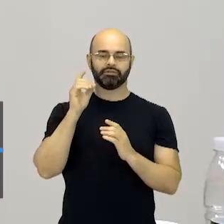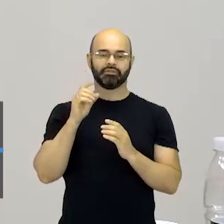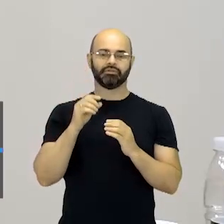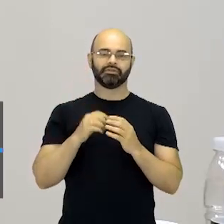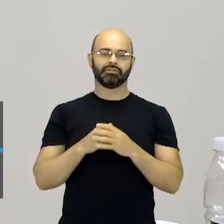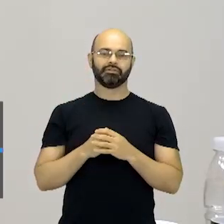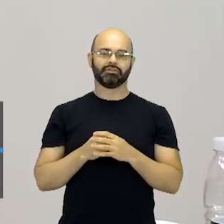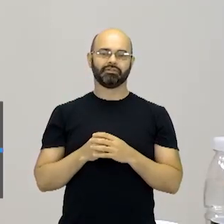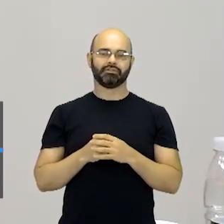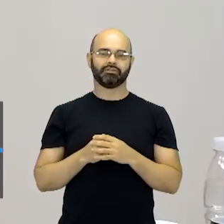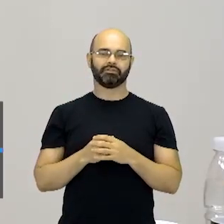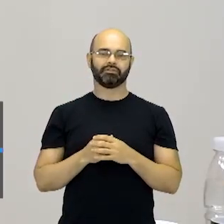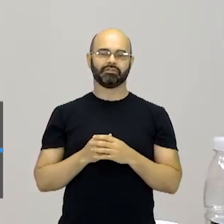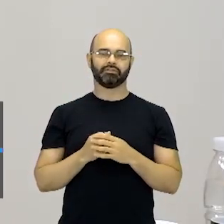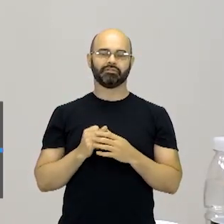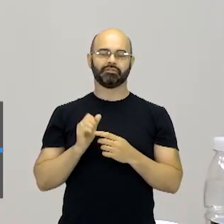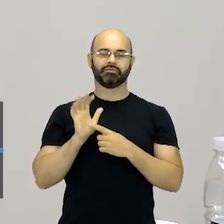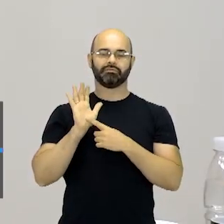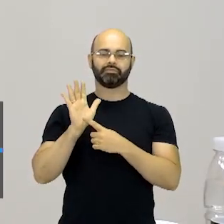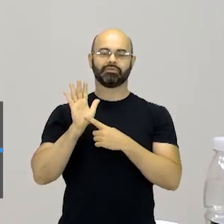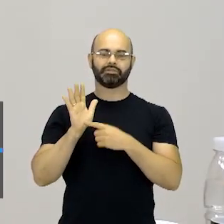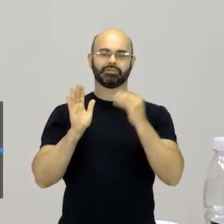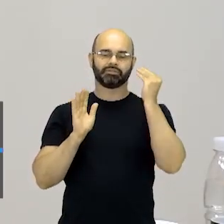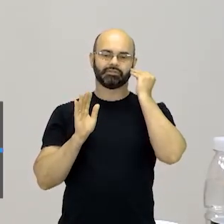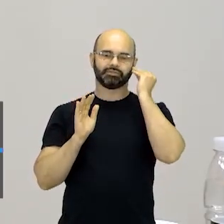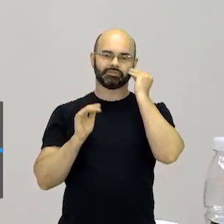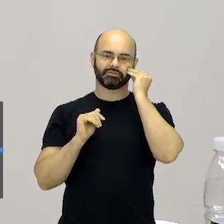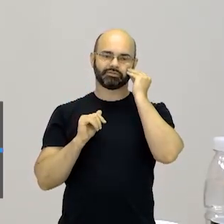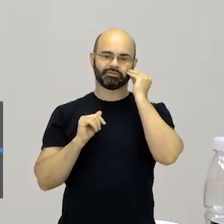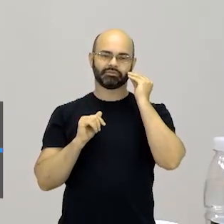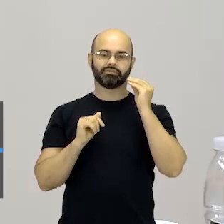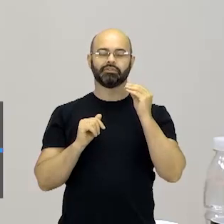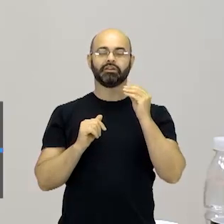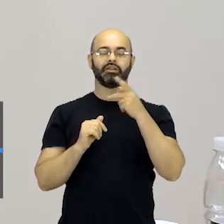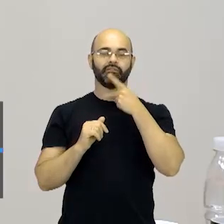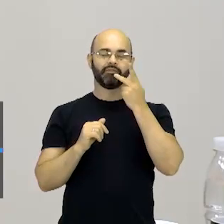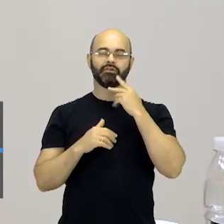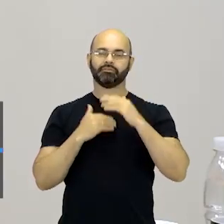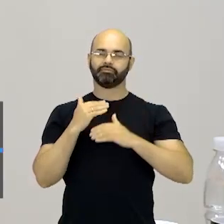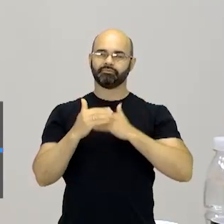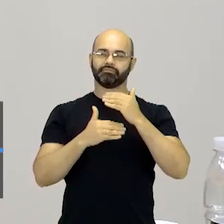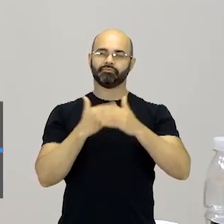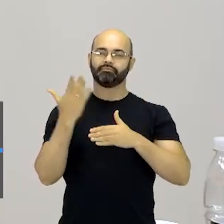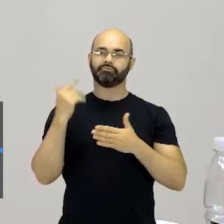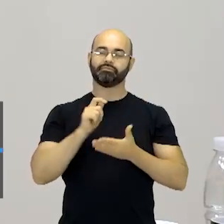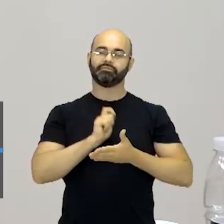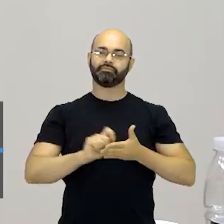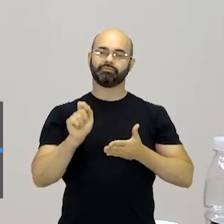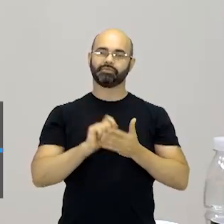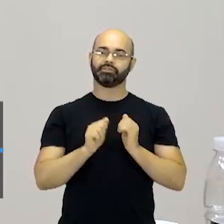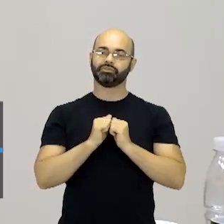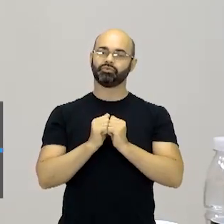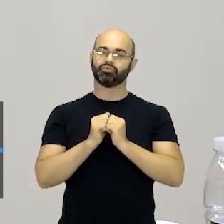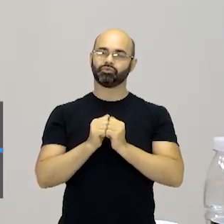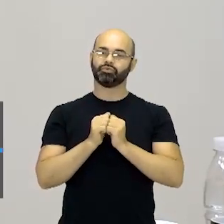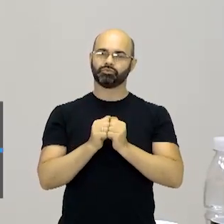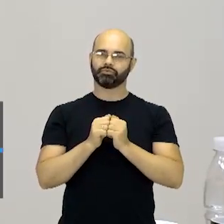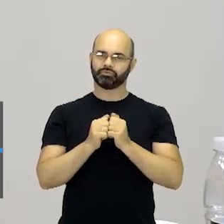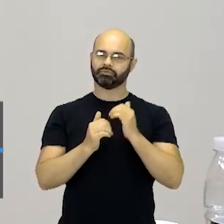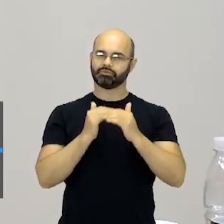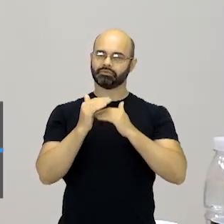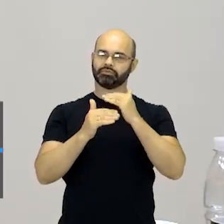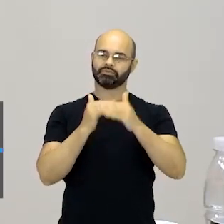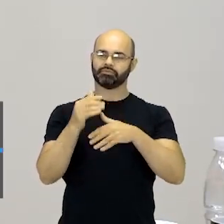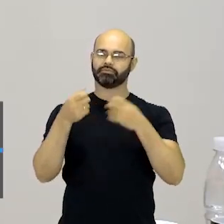aí, mostrar, né, que o desenvolvimento da fala se deu junto com a escrita ou no decorrer da escrita. Nesse